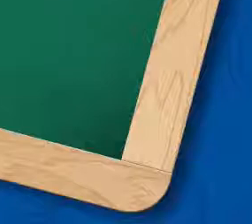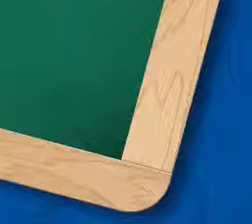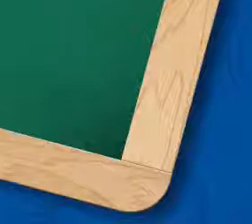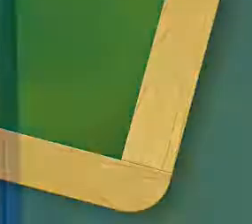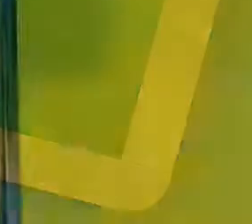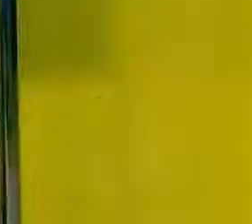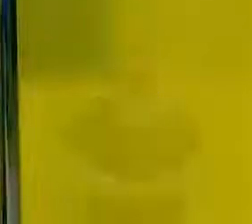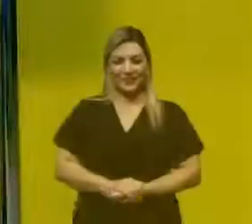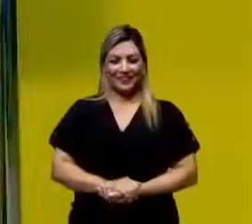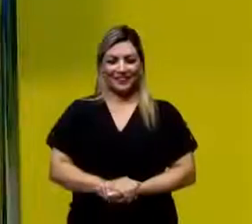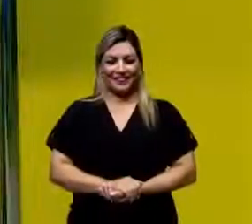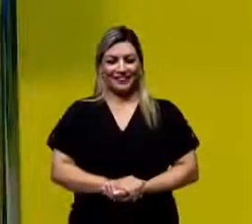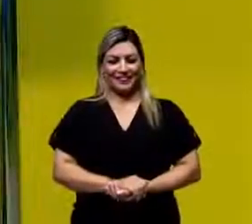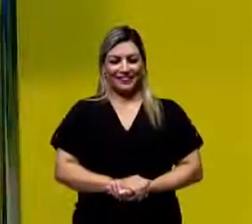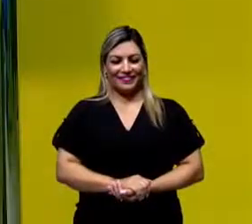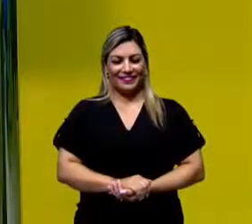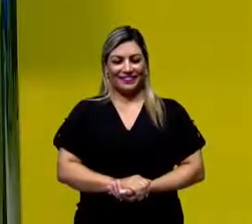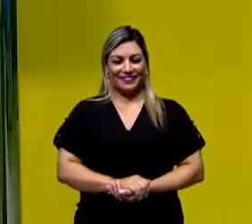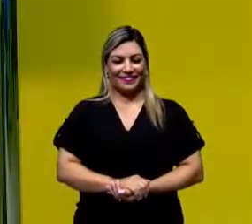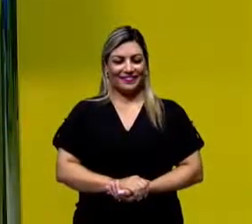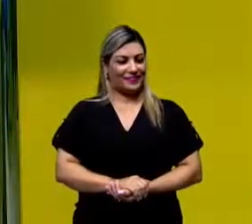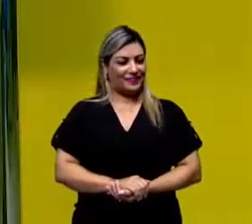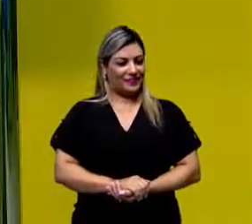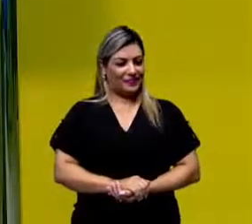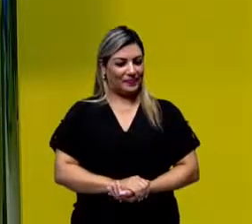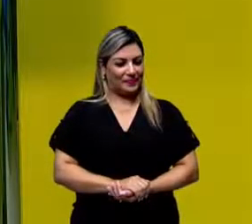G1 oi